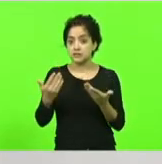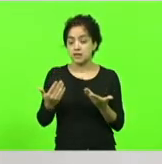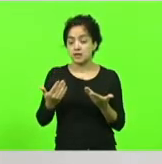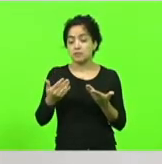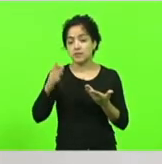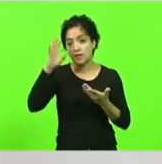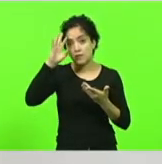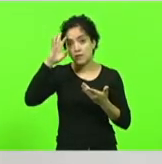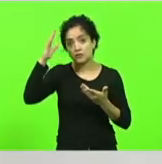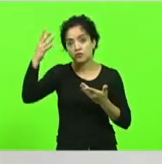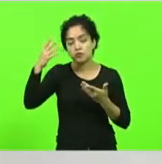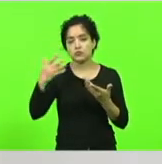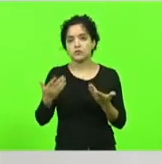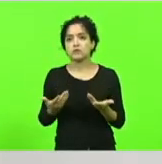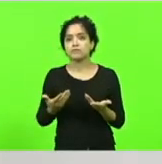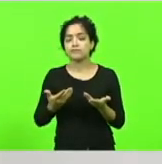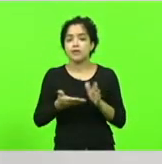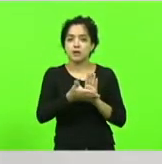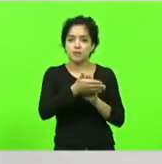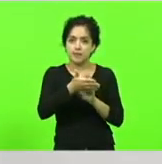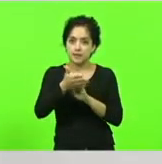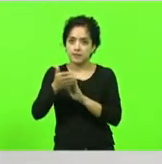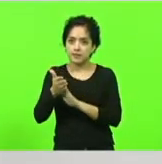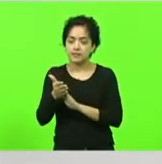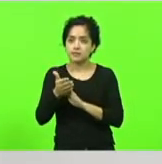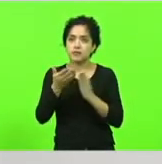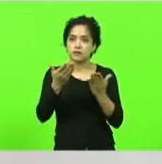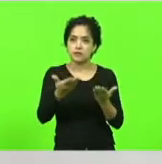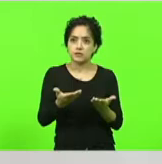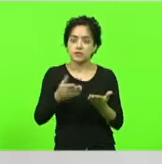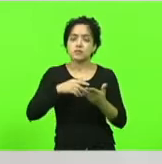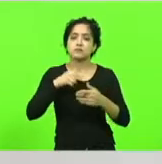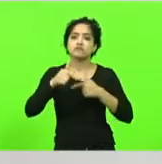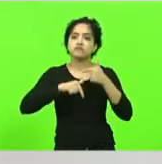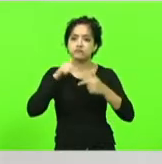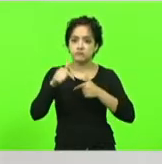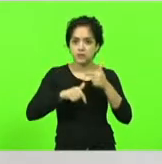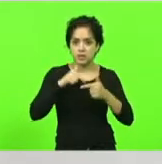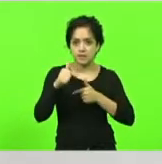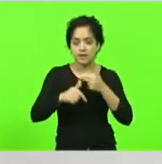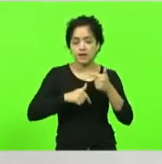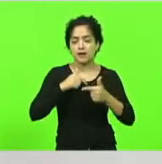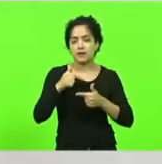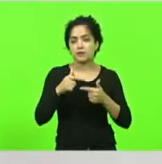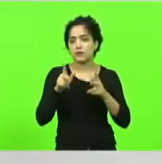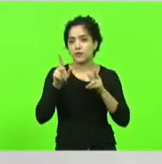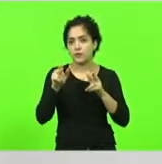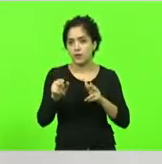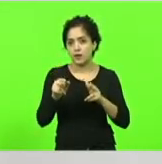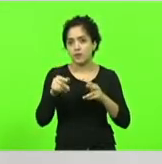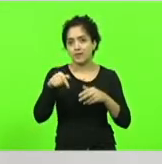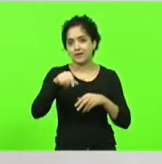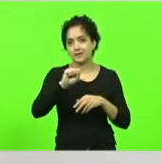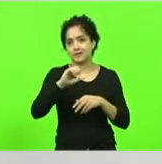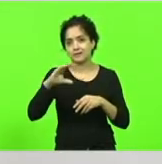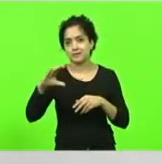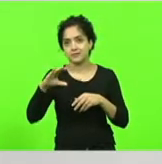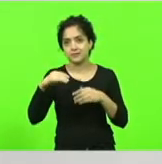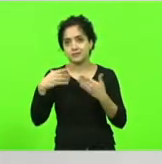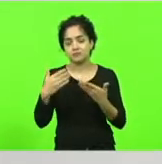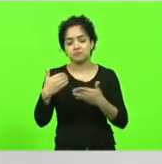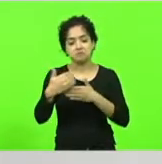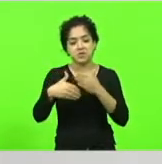solução, né? Então, quero parabenizar por fazer um trabalho, né, muito parecido com esse que estou fazendo aqui em Santa Catarina, porém não